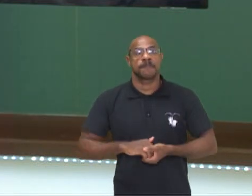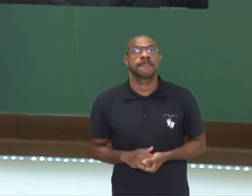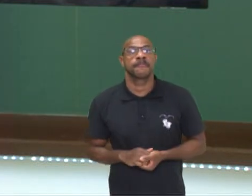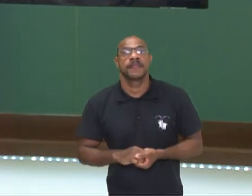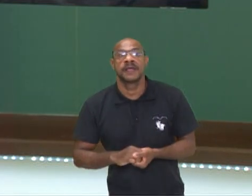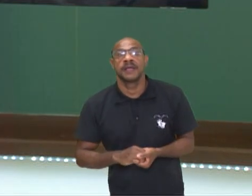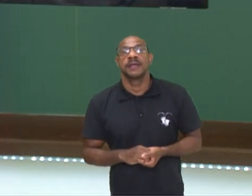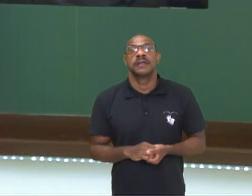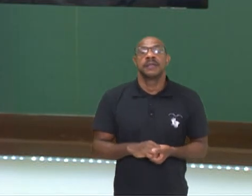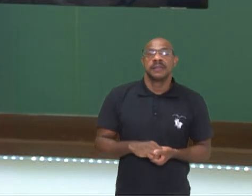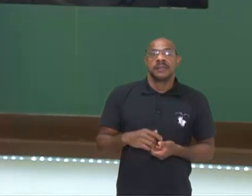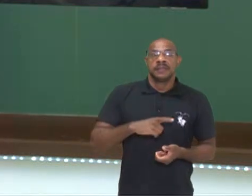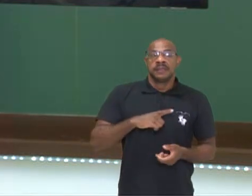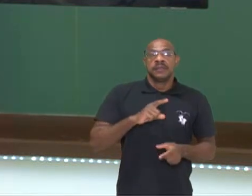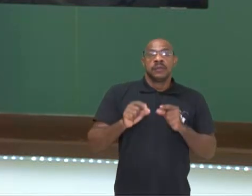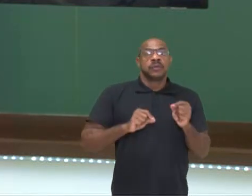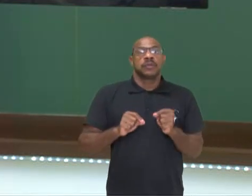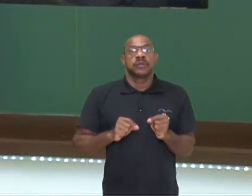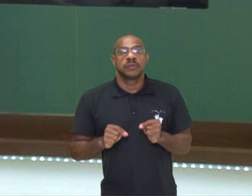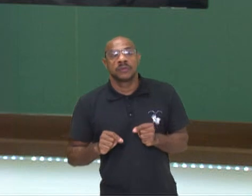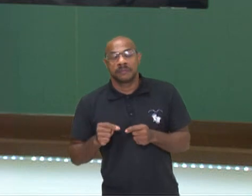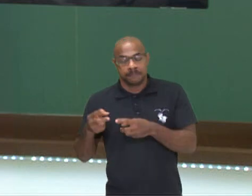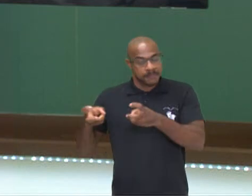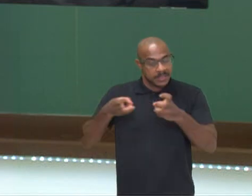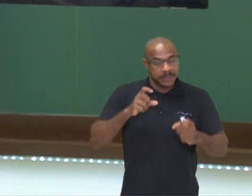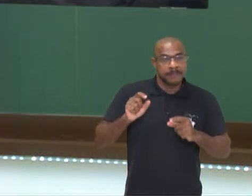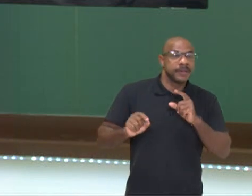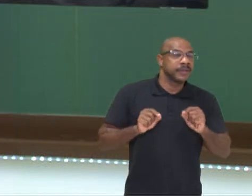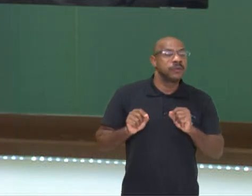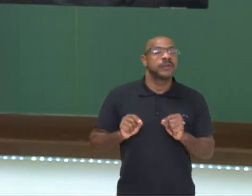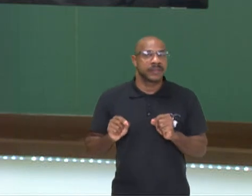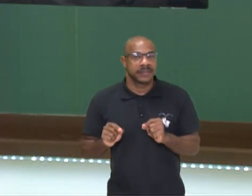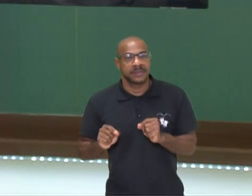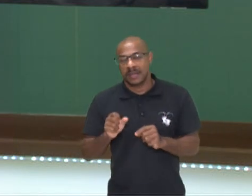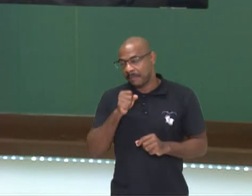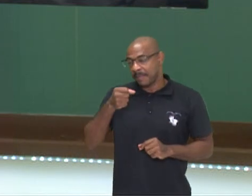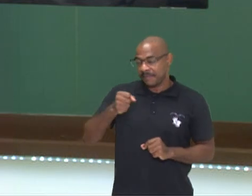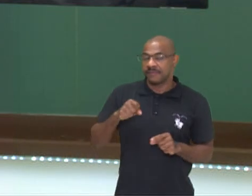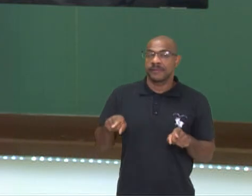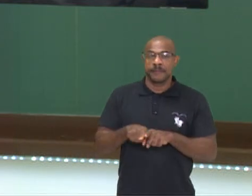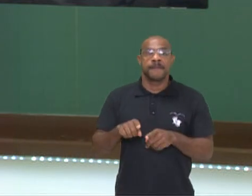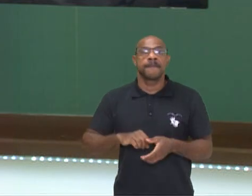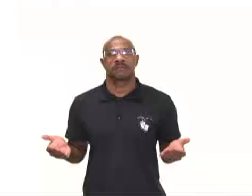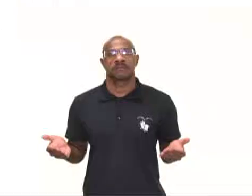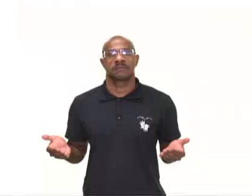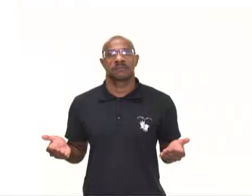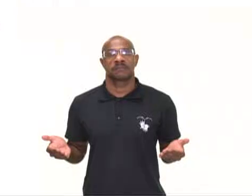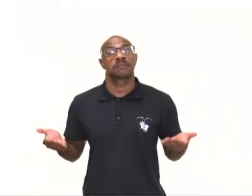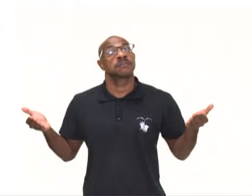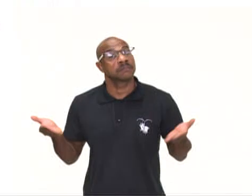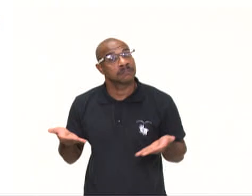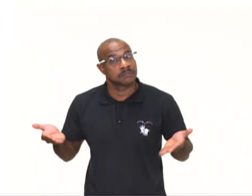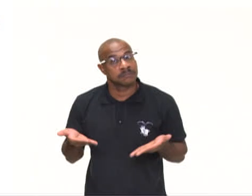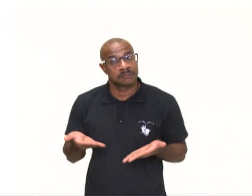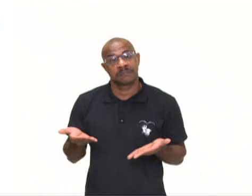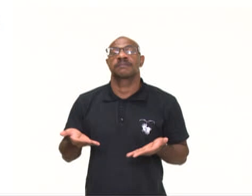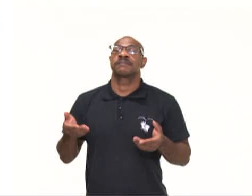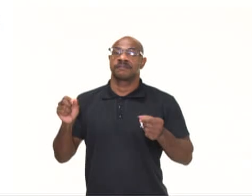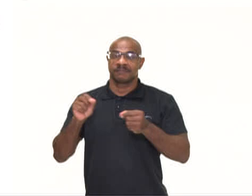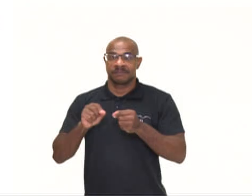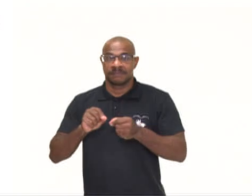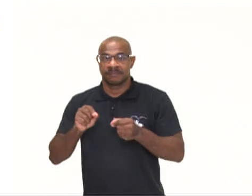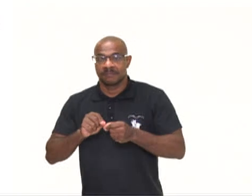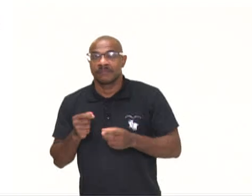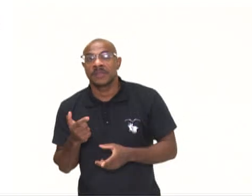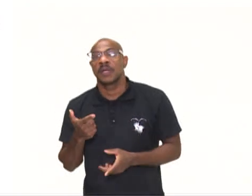e a escuta do que outro disse não precisamos nem falar como isso é importante agora a moçadinha